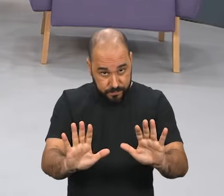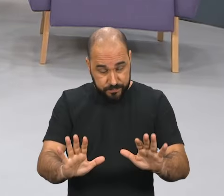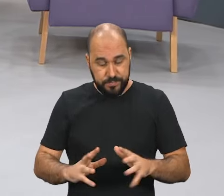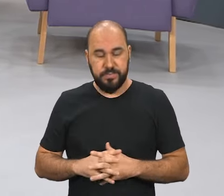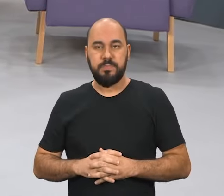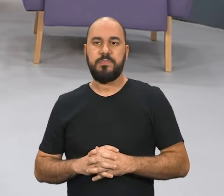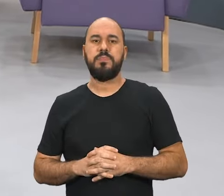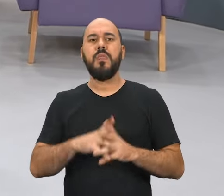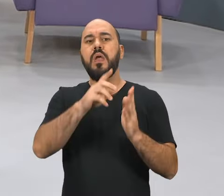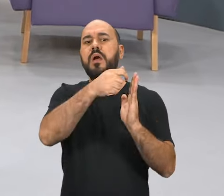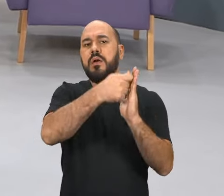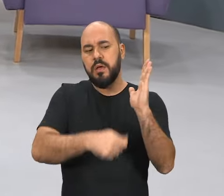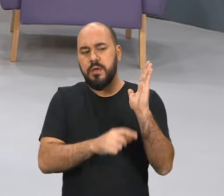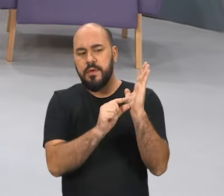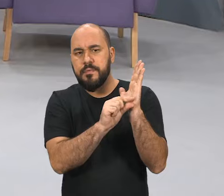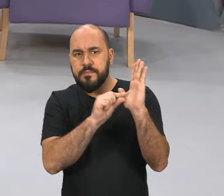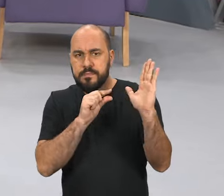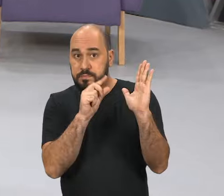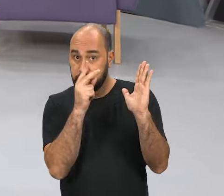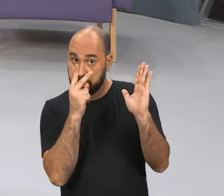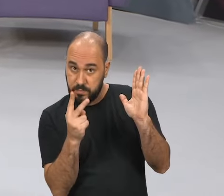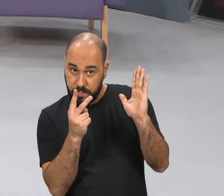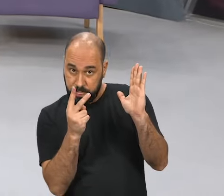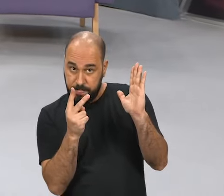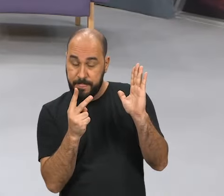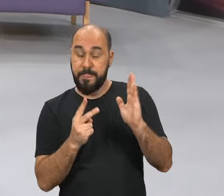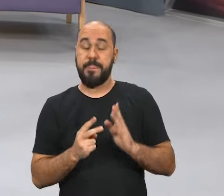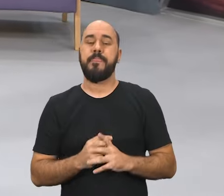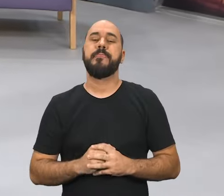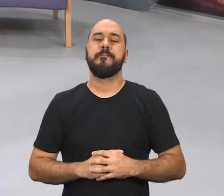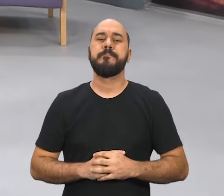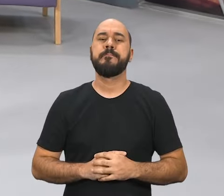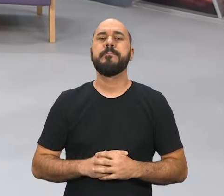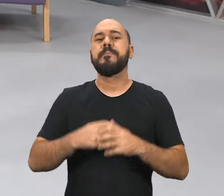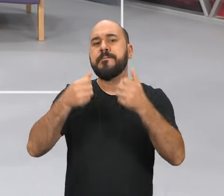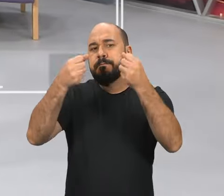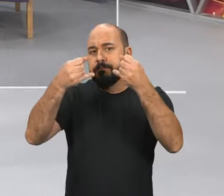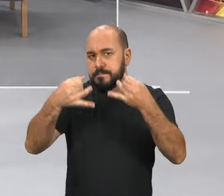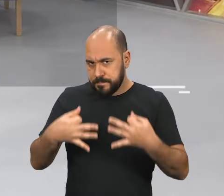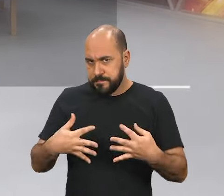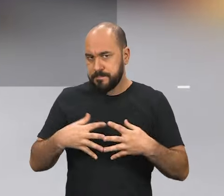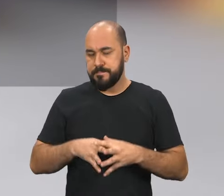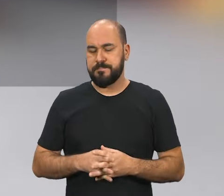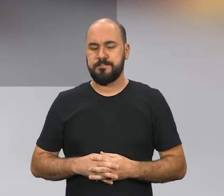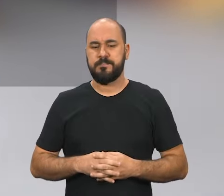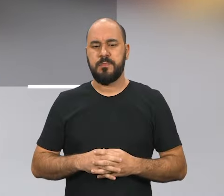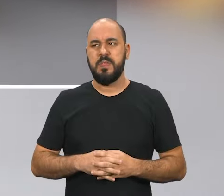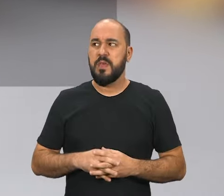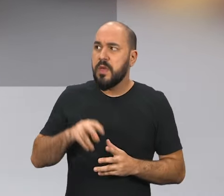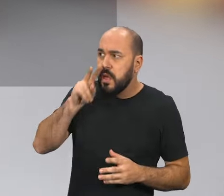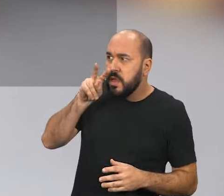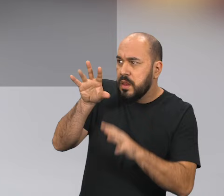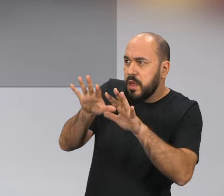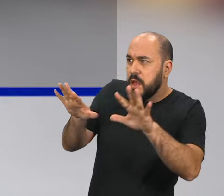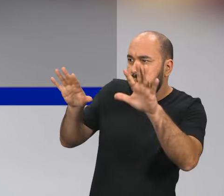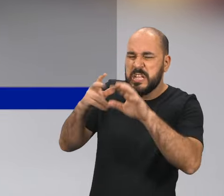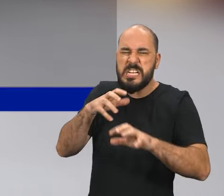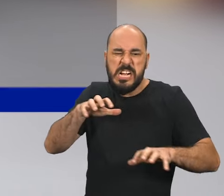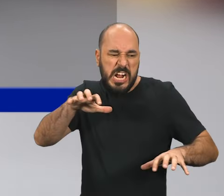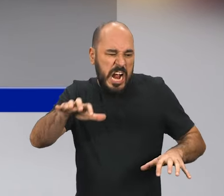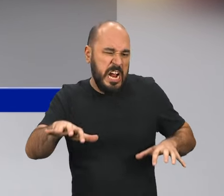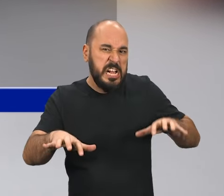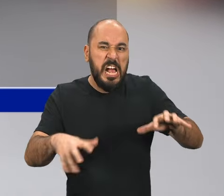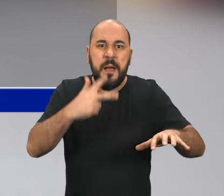Ok, agora vamos para o verso 2, Apocalipse 13, verso 2, que diz assim: a besta que vi era